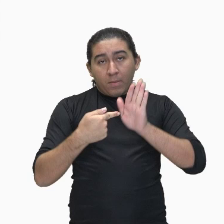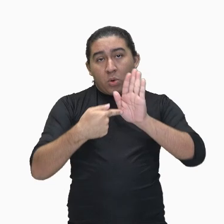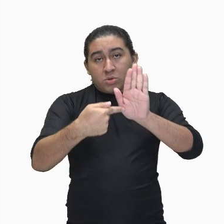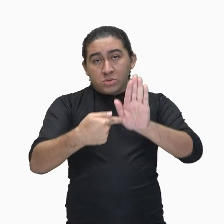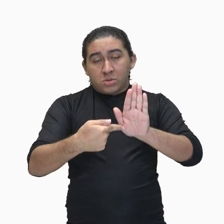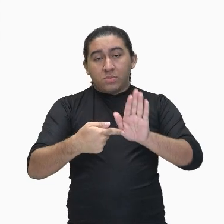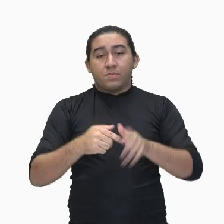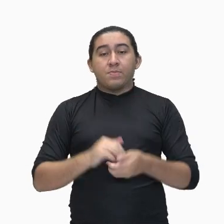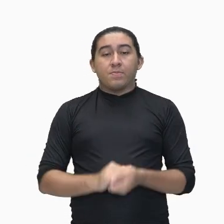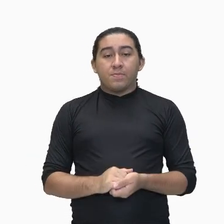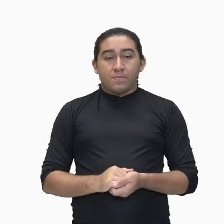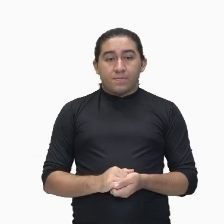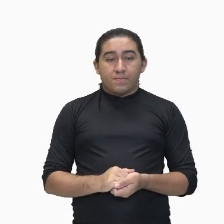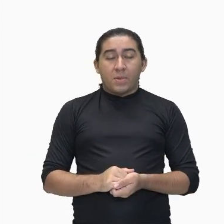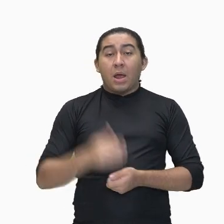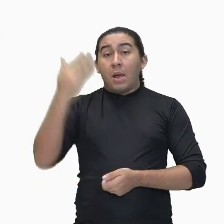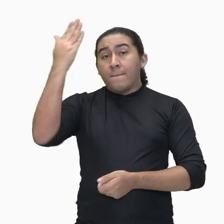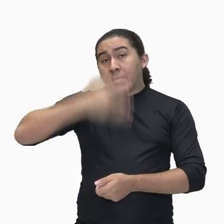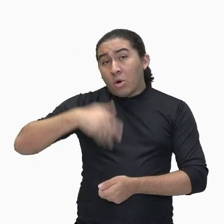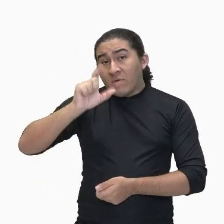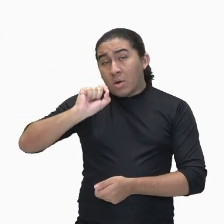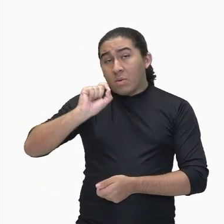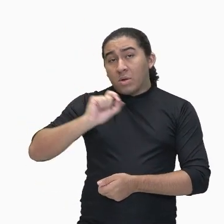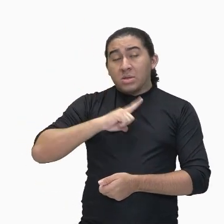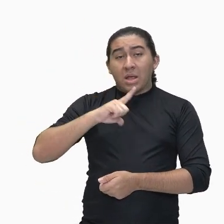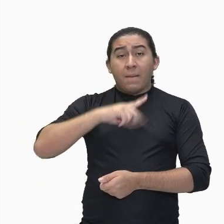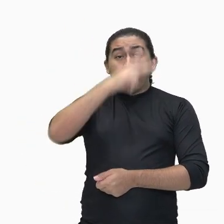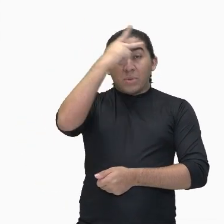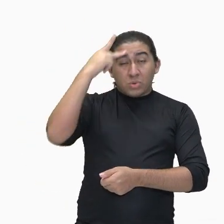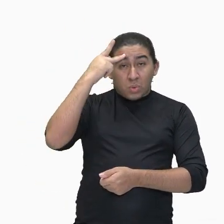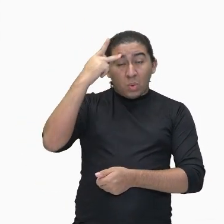provas. Provar é você buscar uma conclusão,